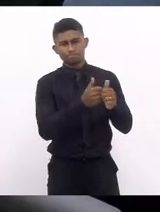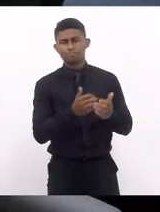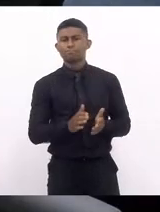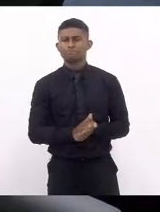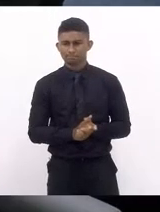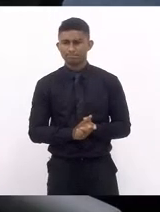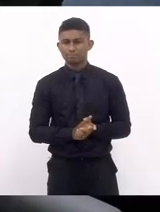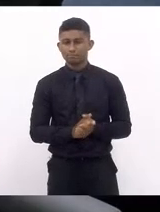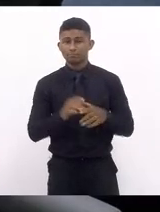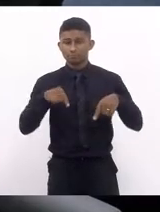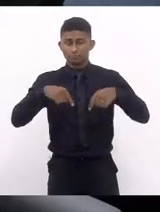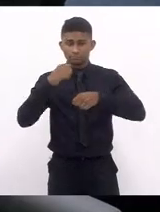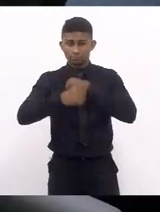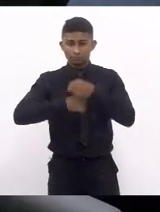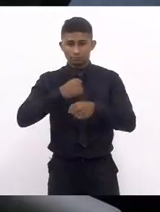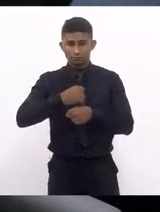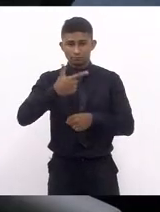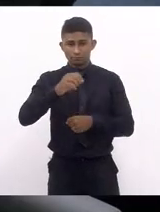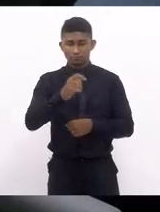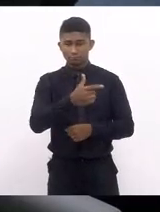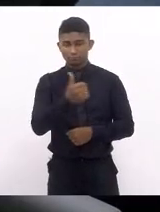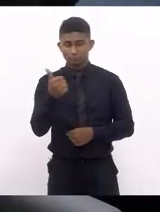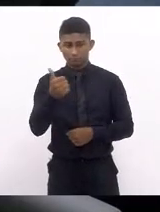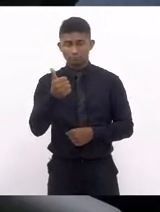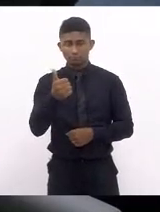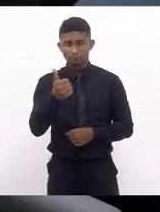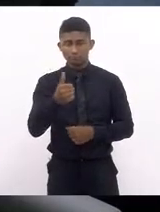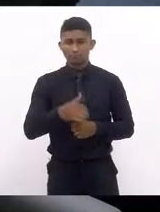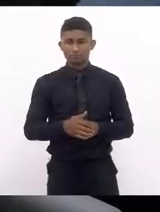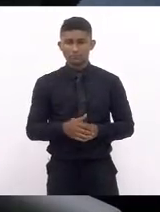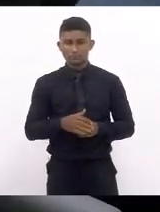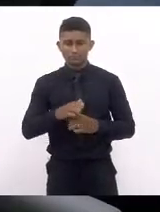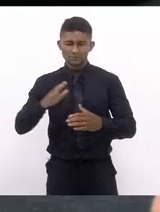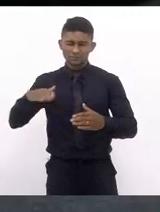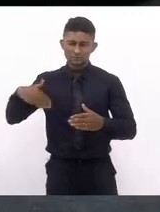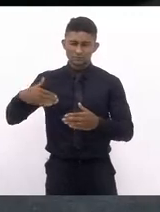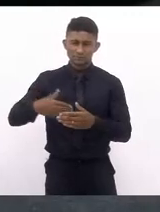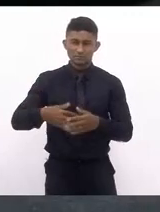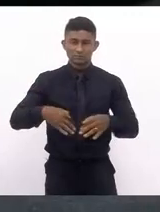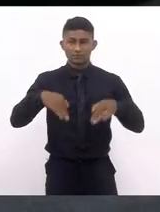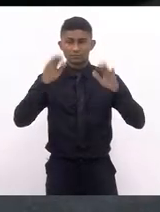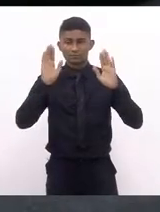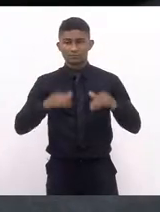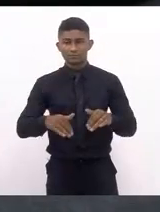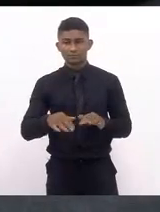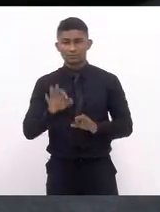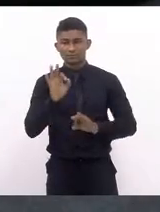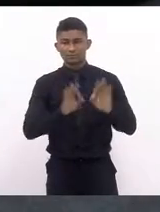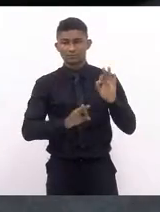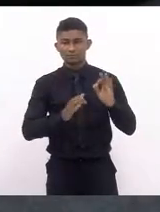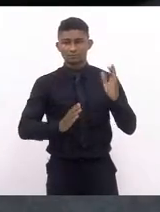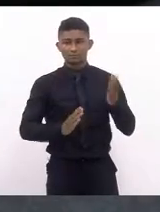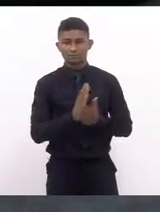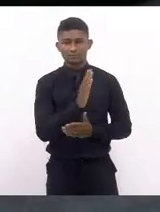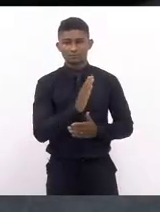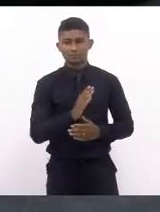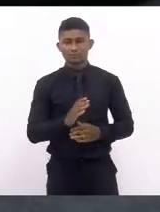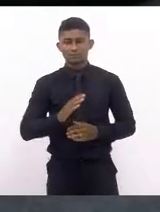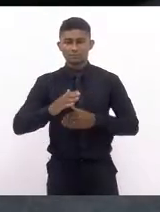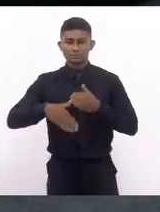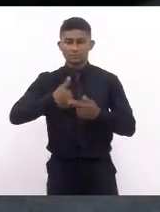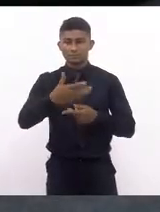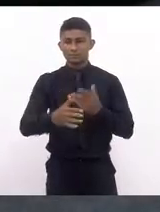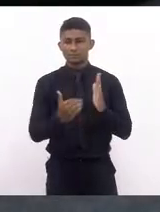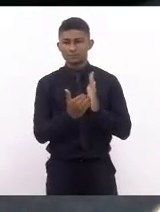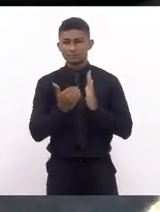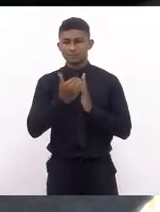findando esse ano 2021 com essa realização da aprovação desse projeto é um primeiro passo de muitos outros que virão